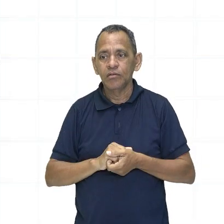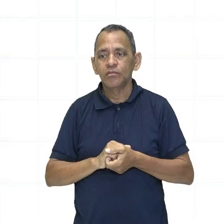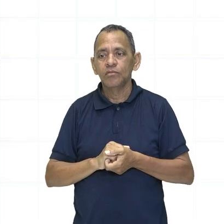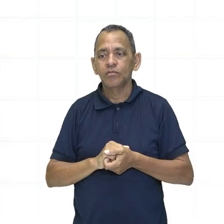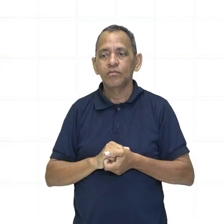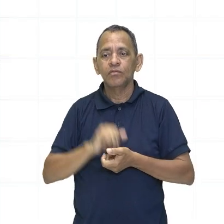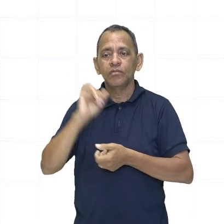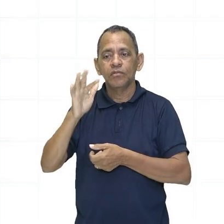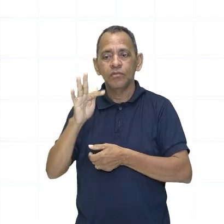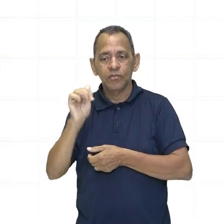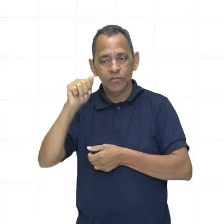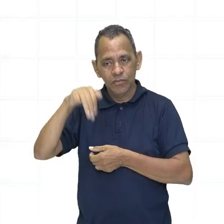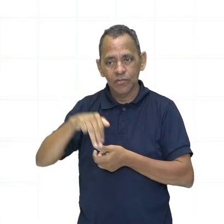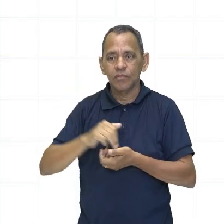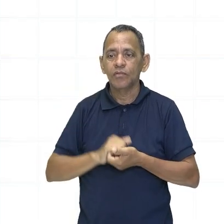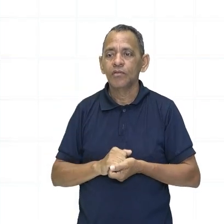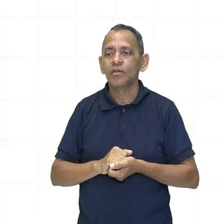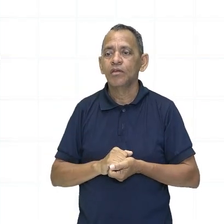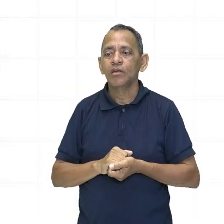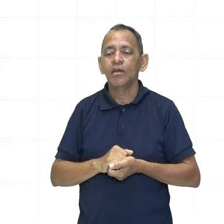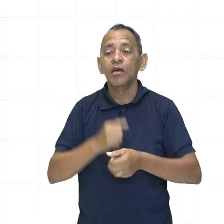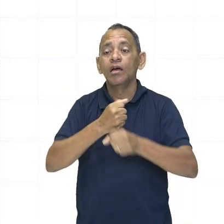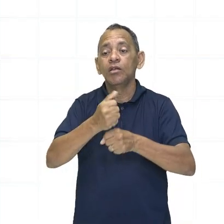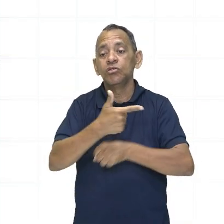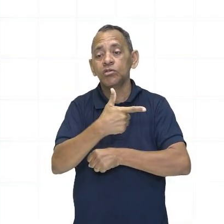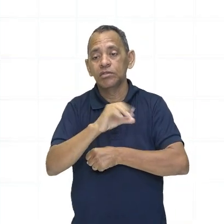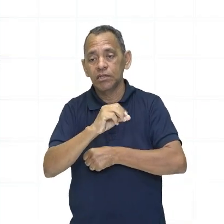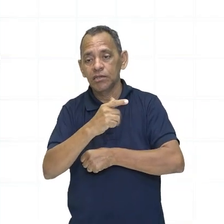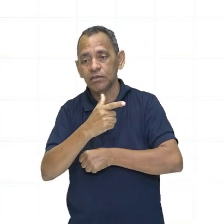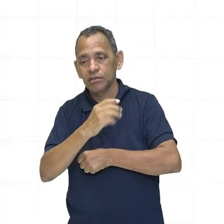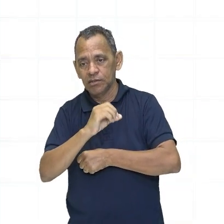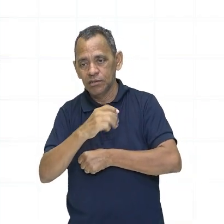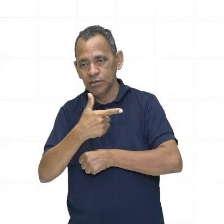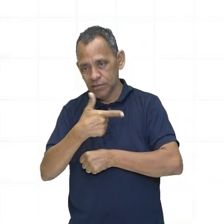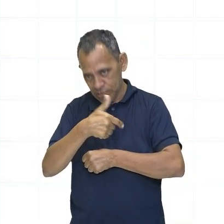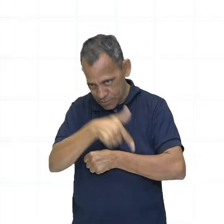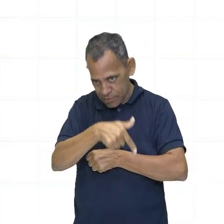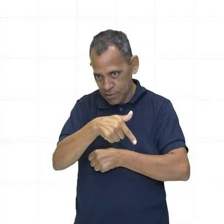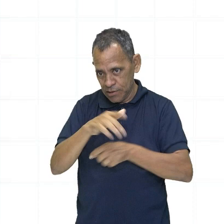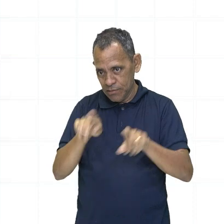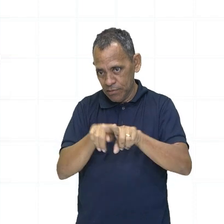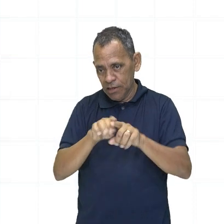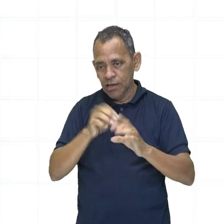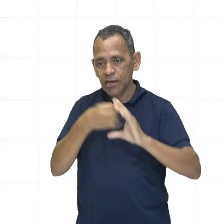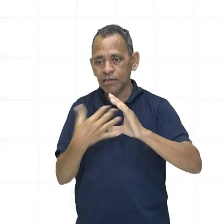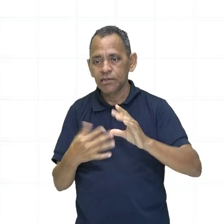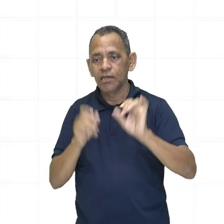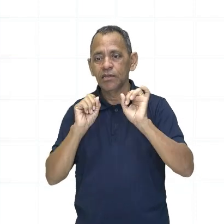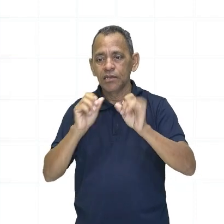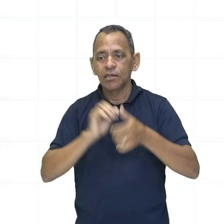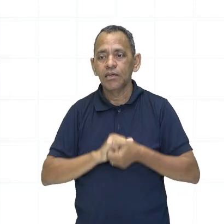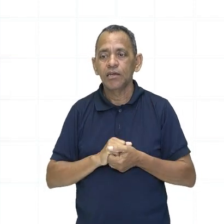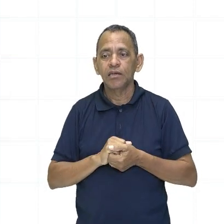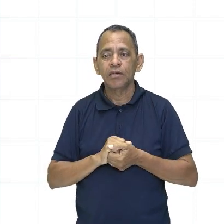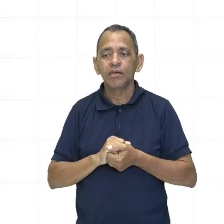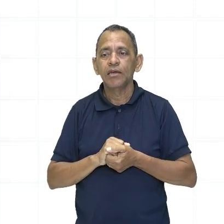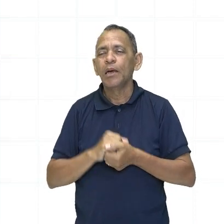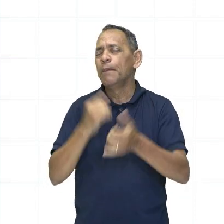em 2007. Bem, o frevo ele caracteriza por ser uma